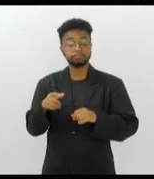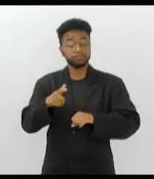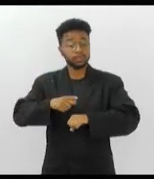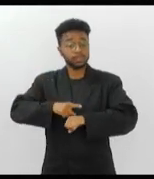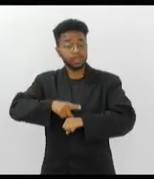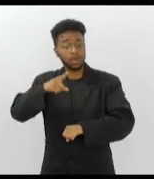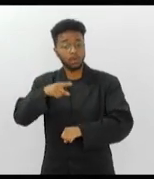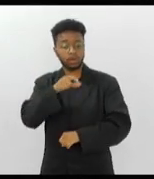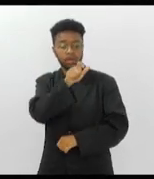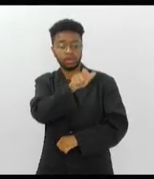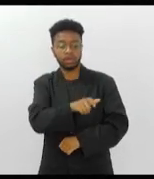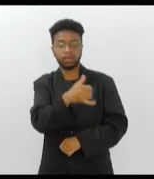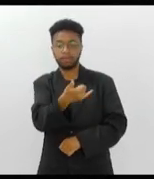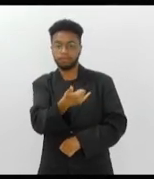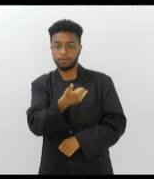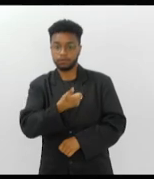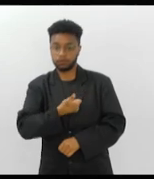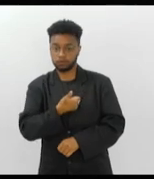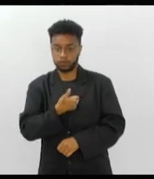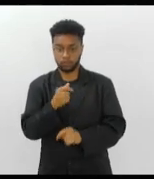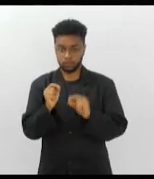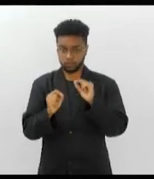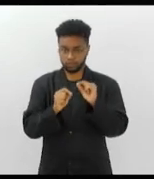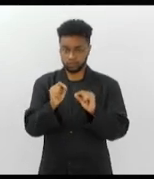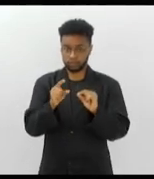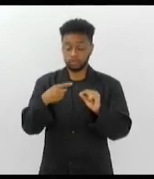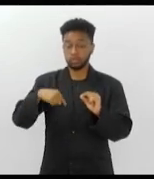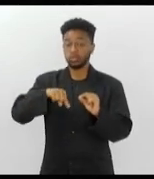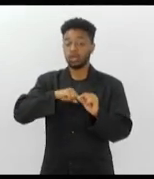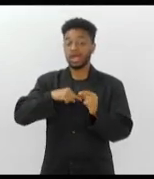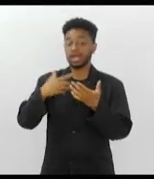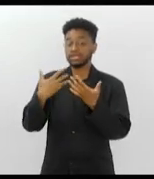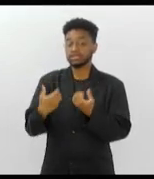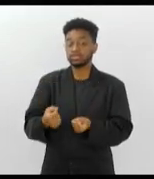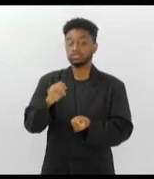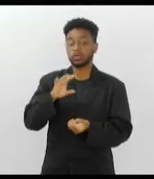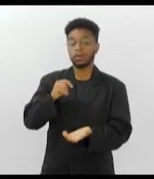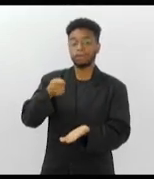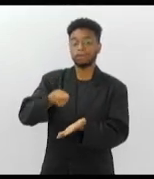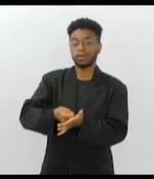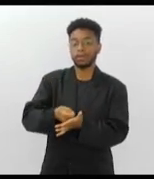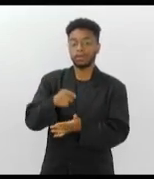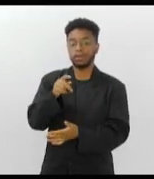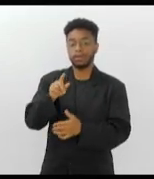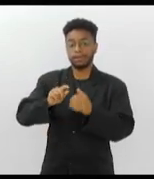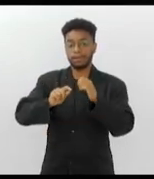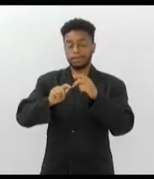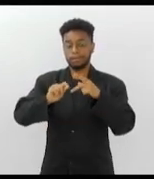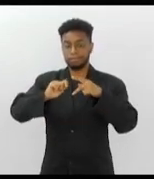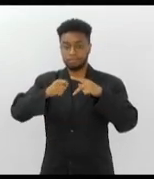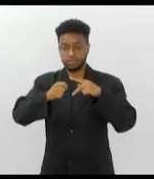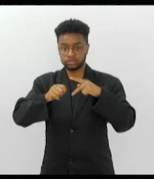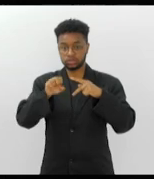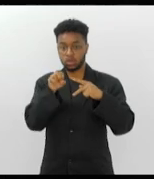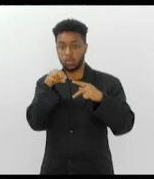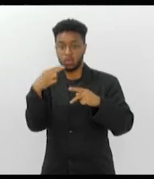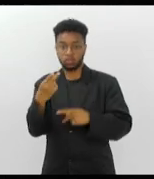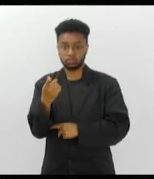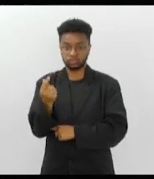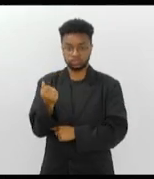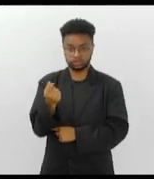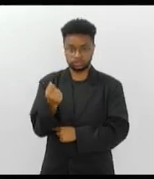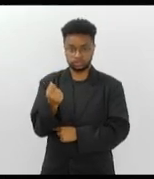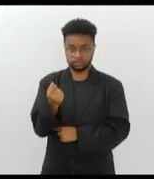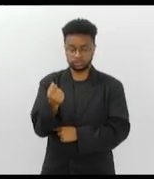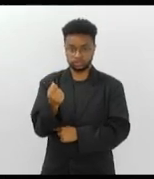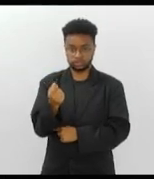imediatamente me informou. Só aceitamos pagamento em Pix ou dinheiro.